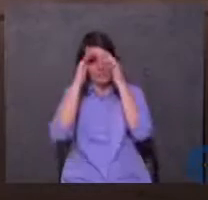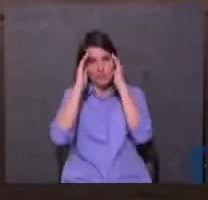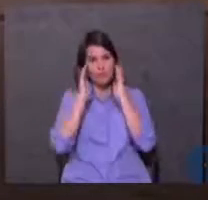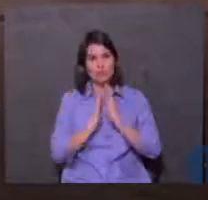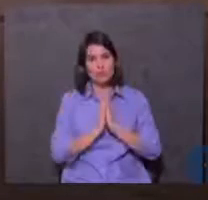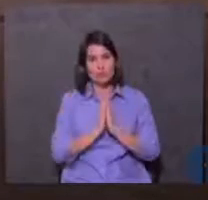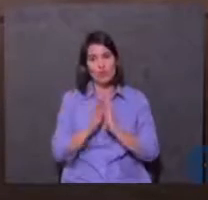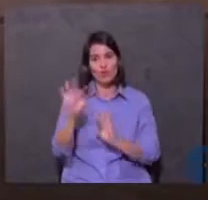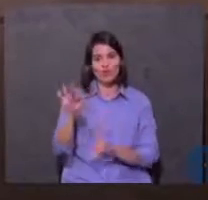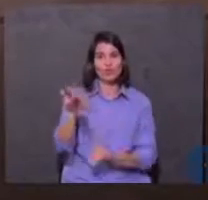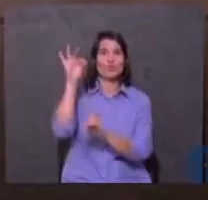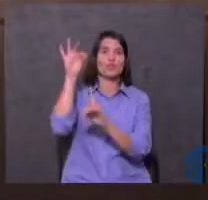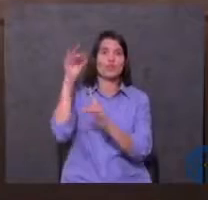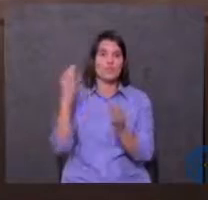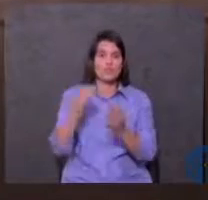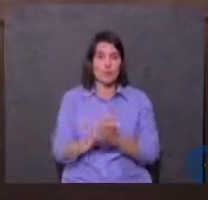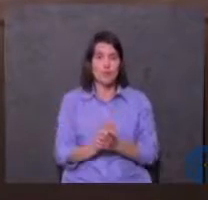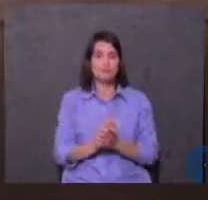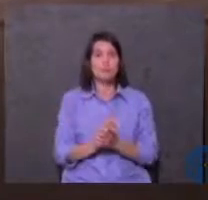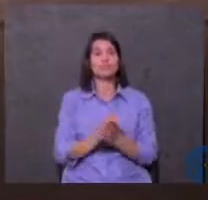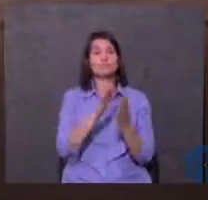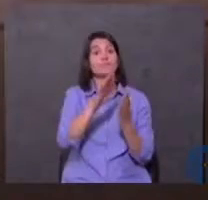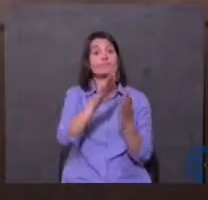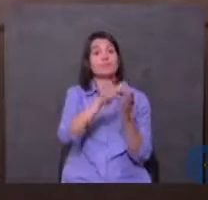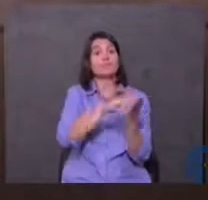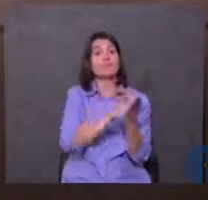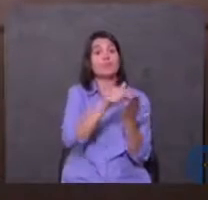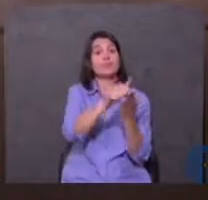Do Evangelho segundo São Lucas.